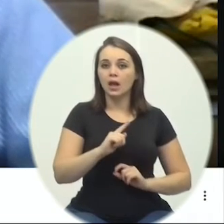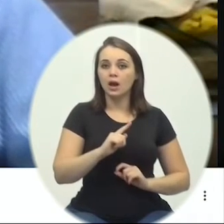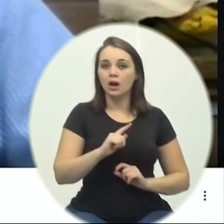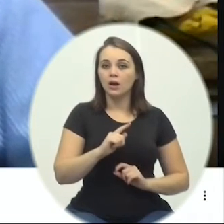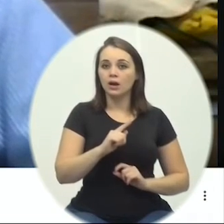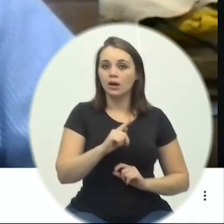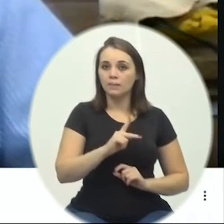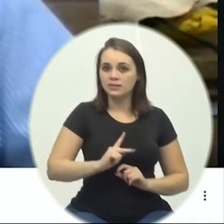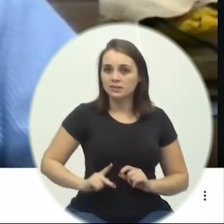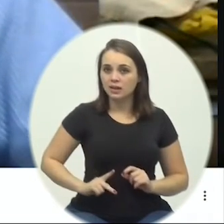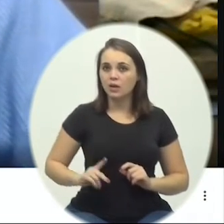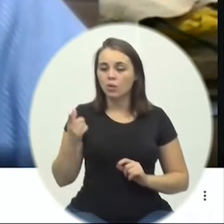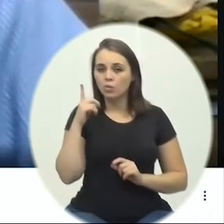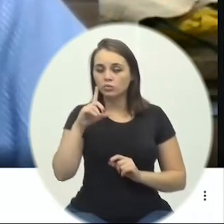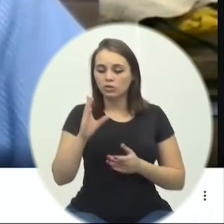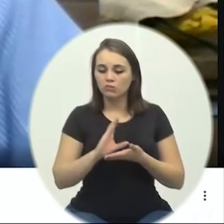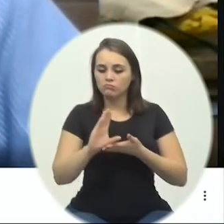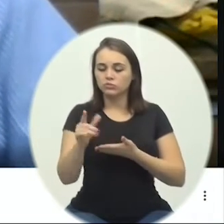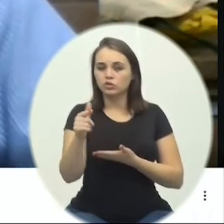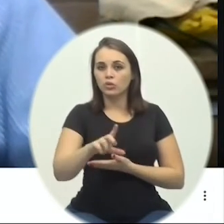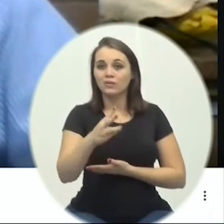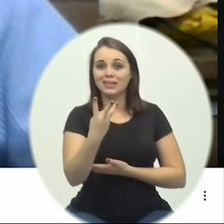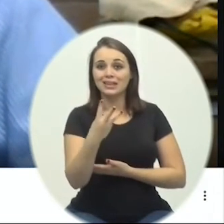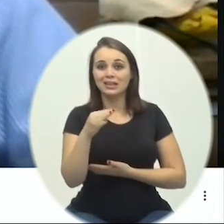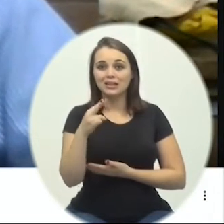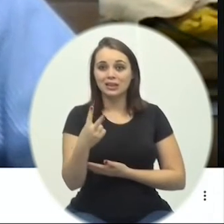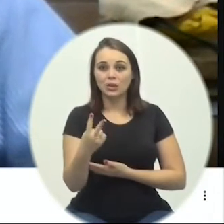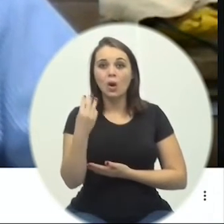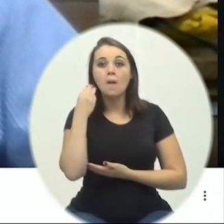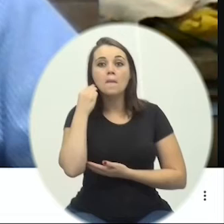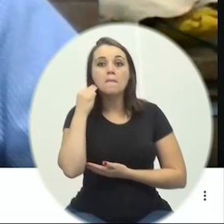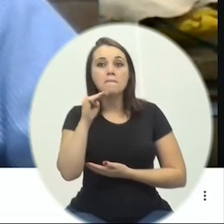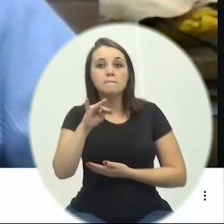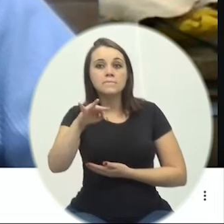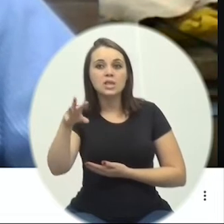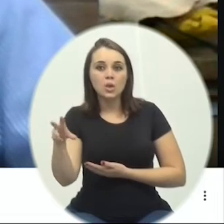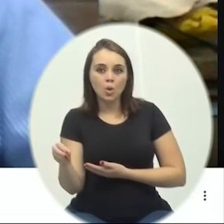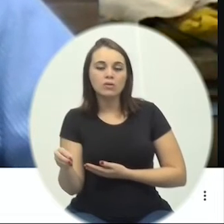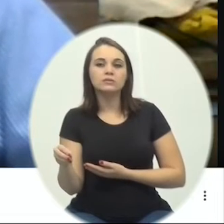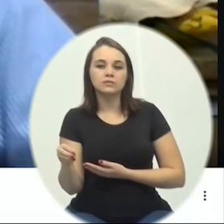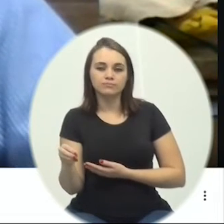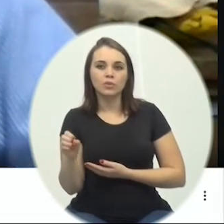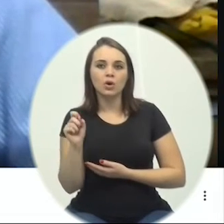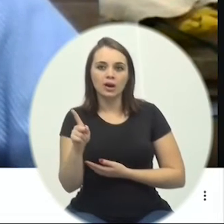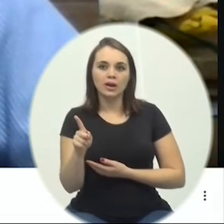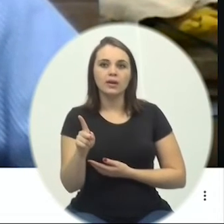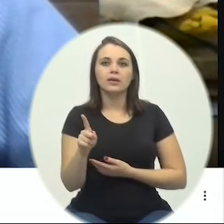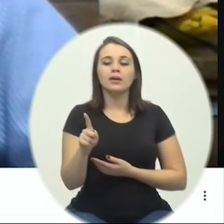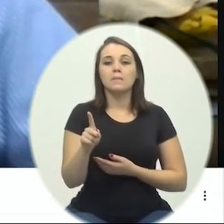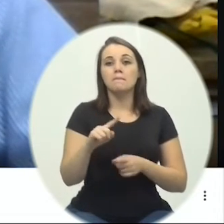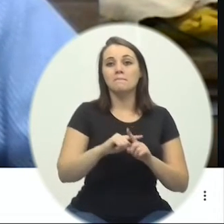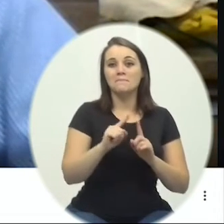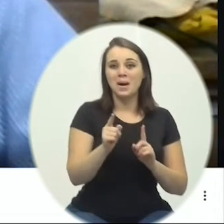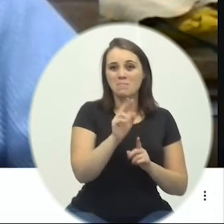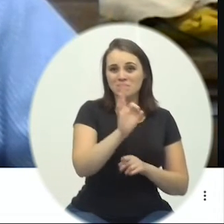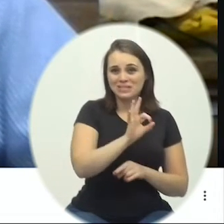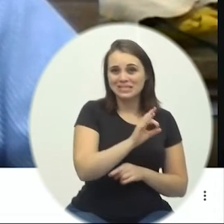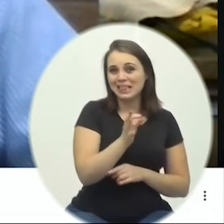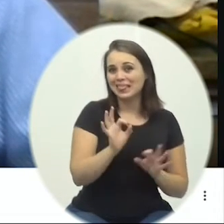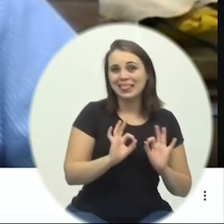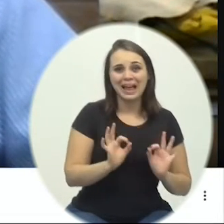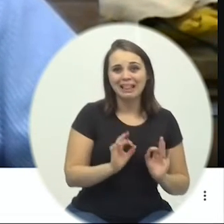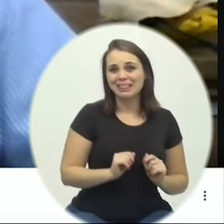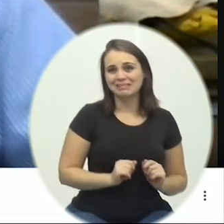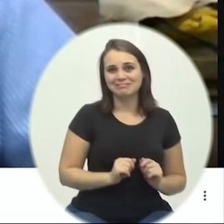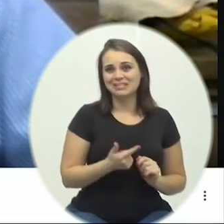bilhões, né? Acho que foi 32 bilhões para emendas impositivas. E por censo não teve nada. Por que é importante